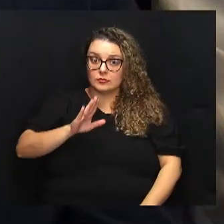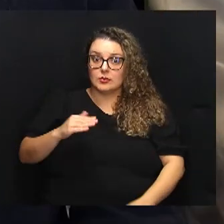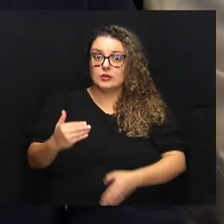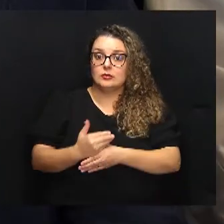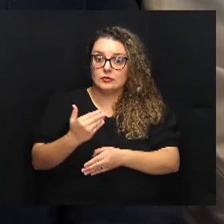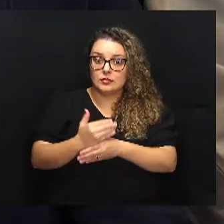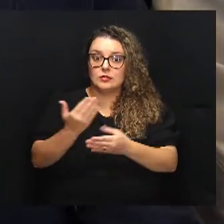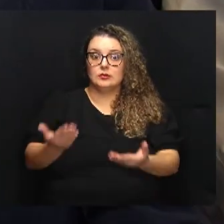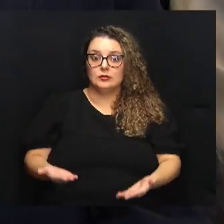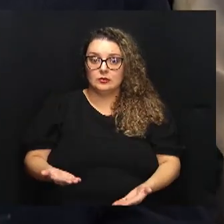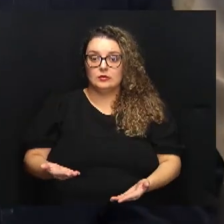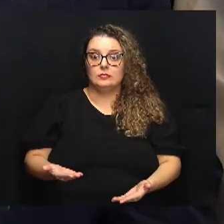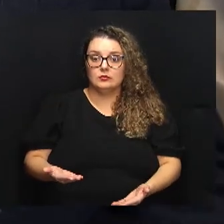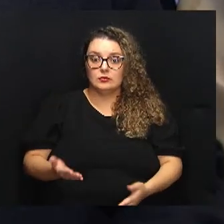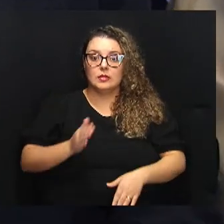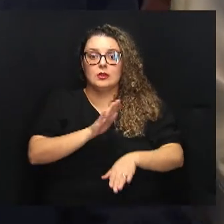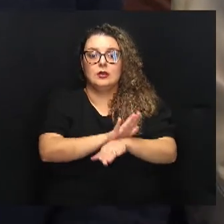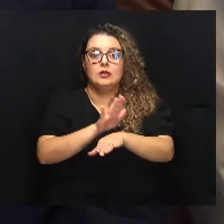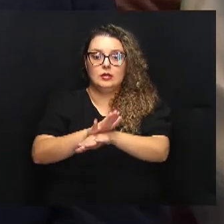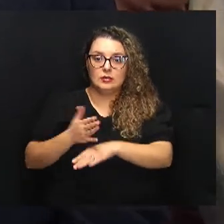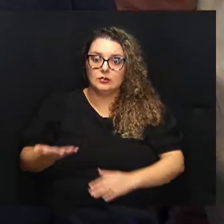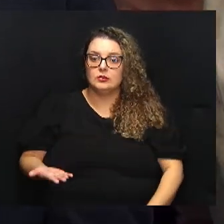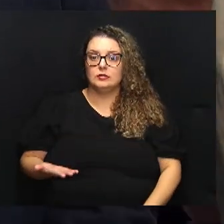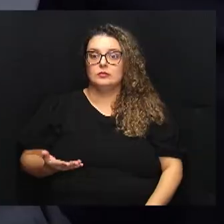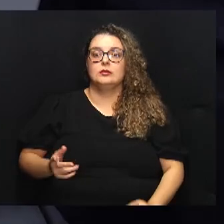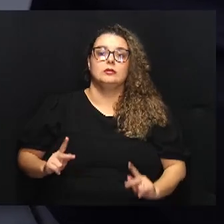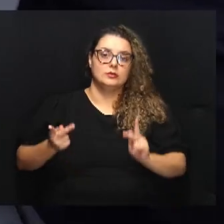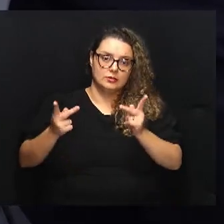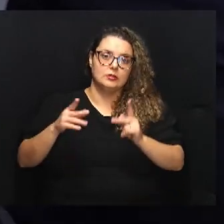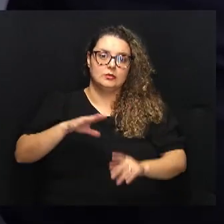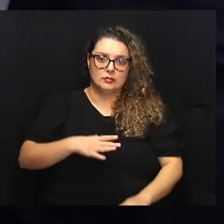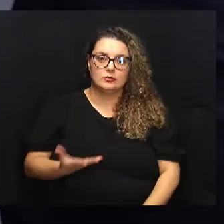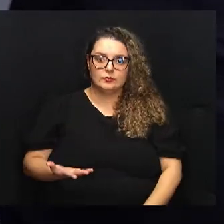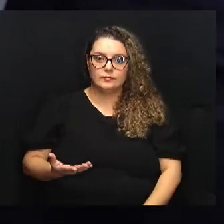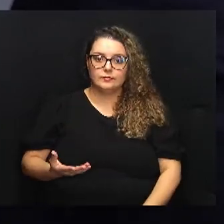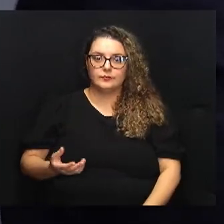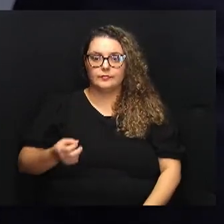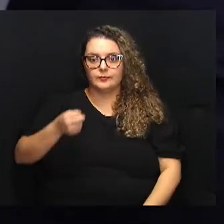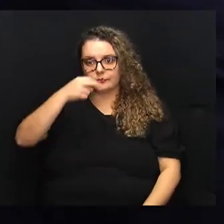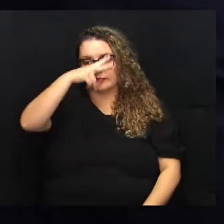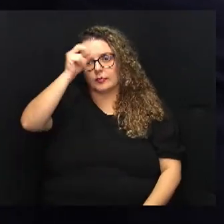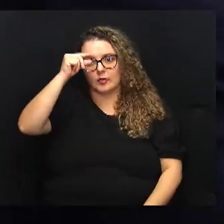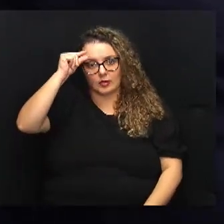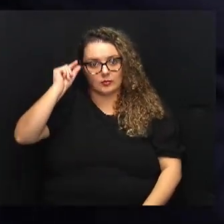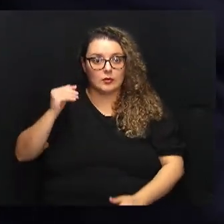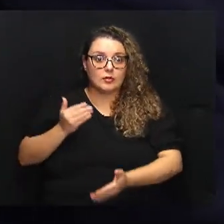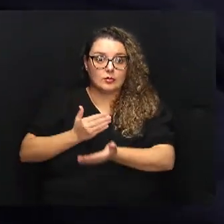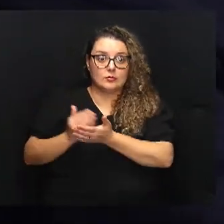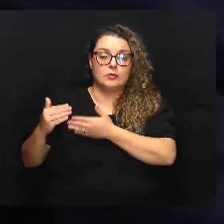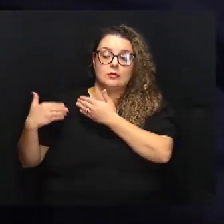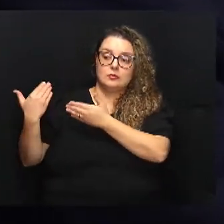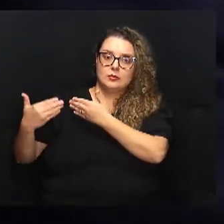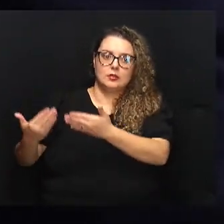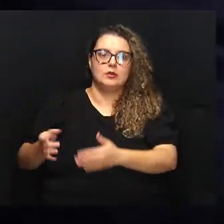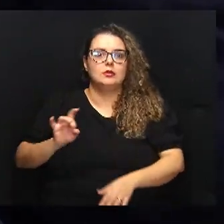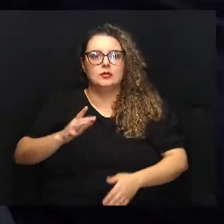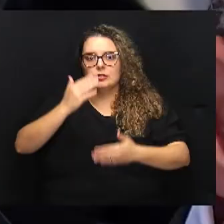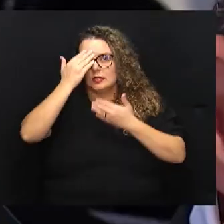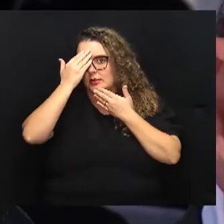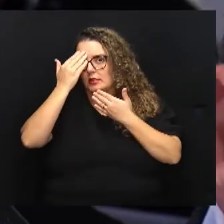que também ajudou muito essa conquista para a cidade. E o prefeito Jonas, porque começou lá atrás. Então só tenho que